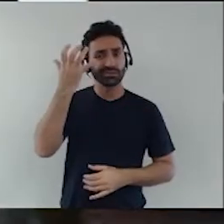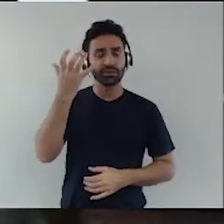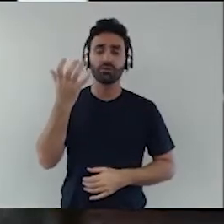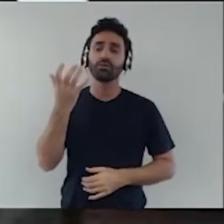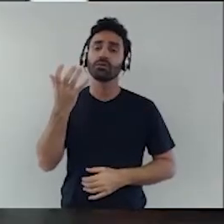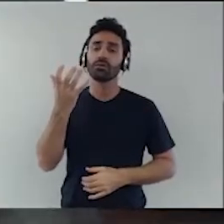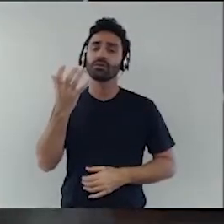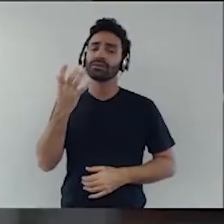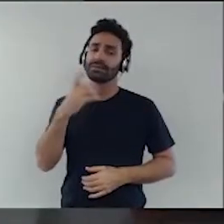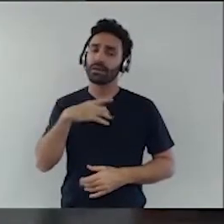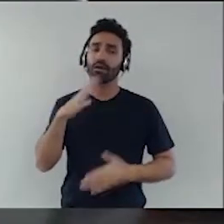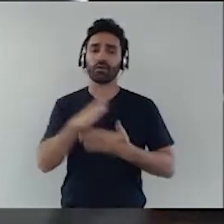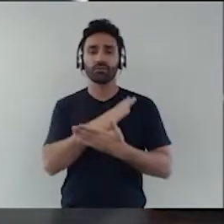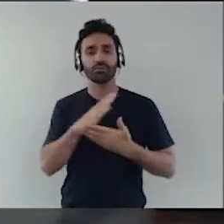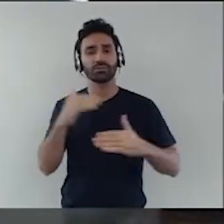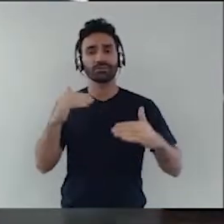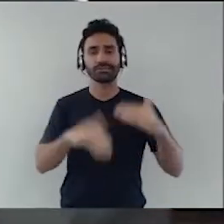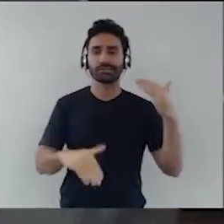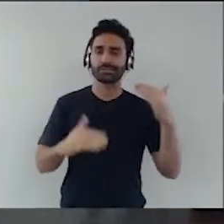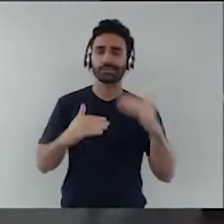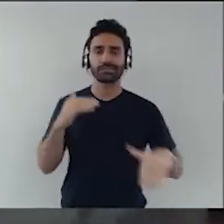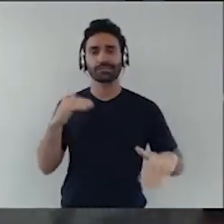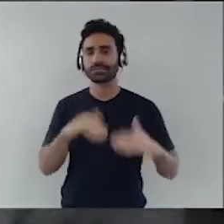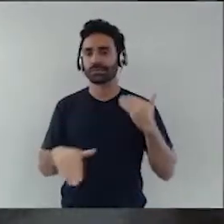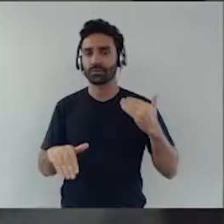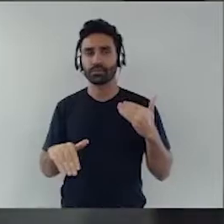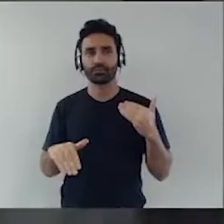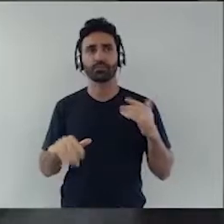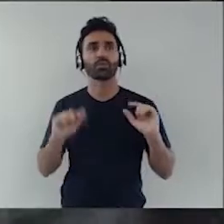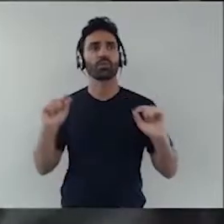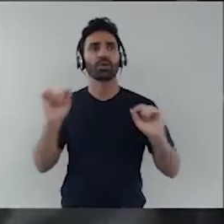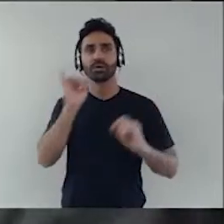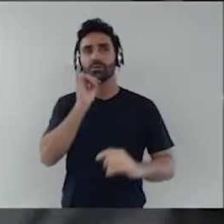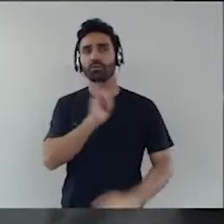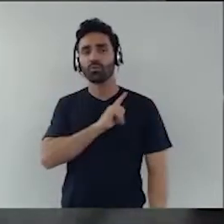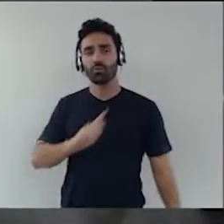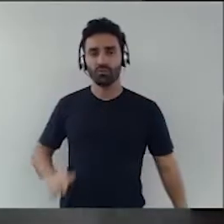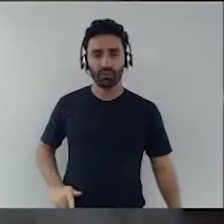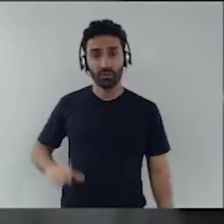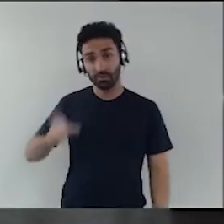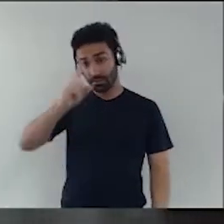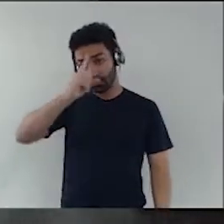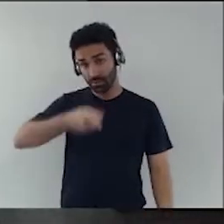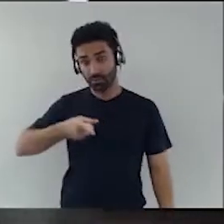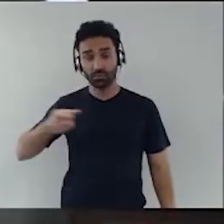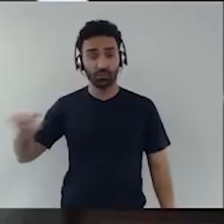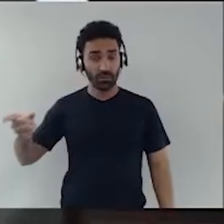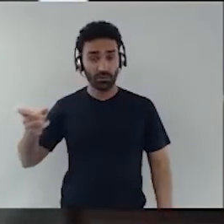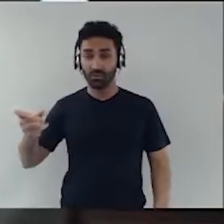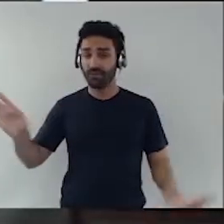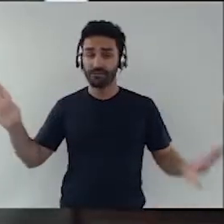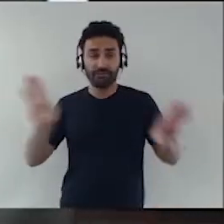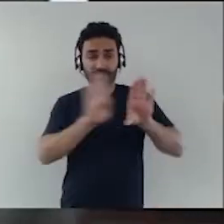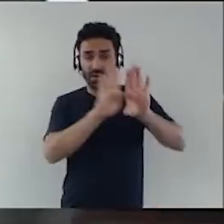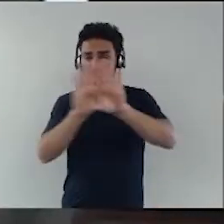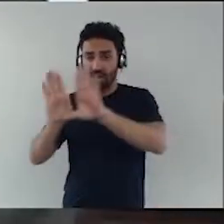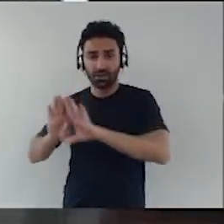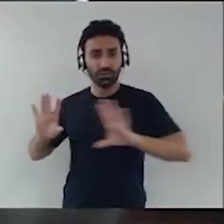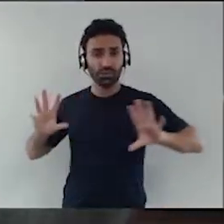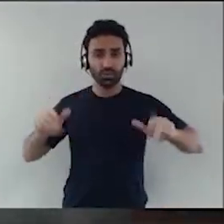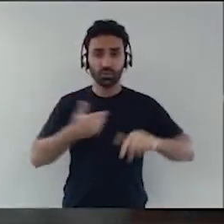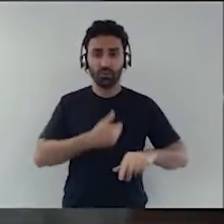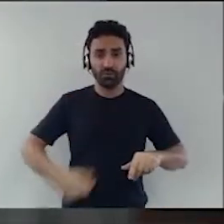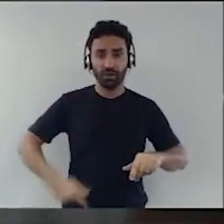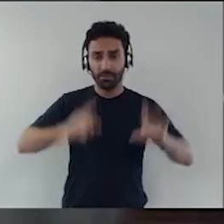conflitantes. Houve estados do nosso país em que o governador determinou o lockdown e o